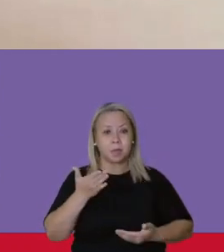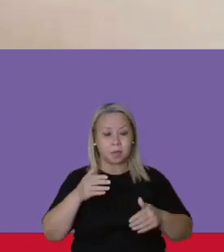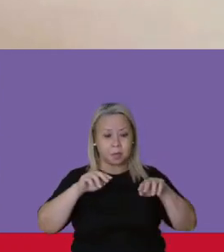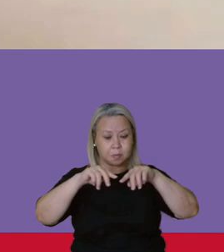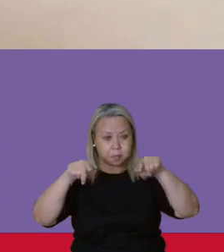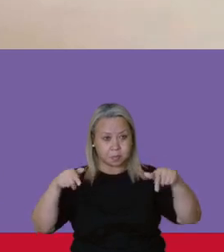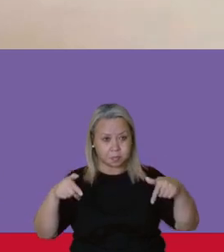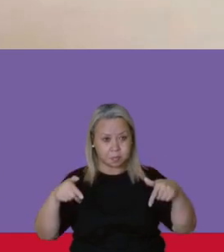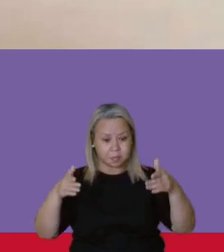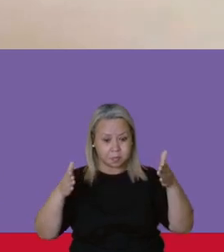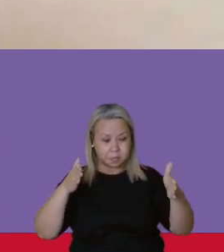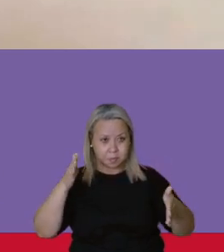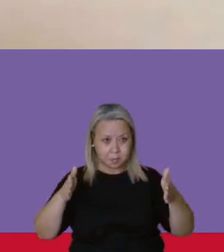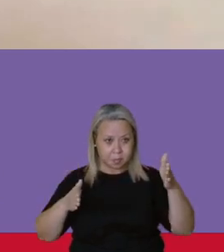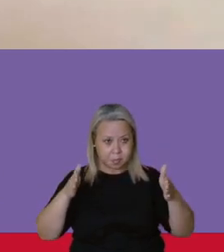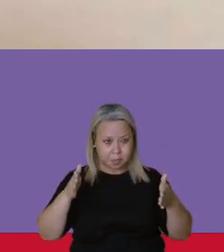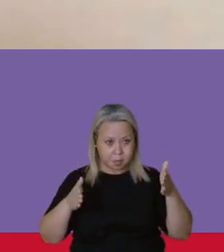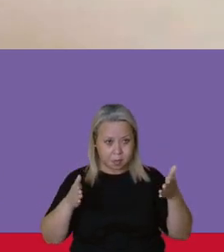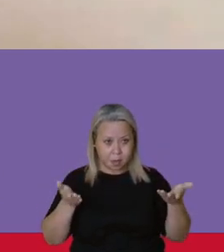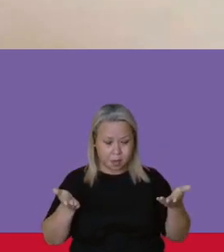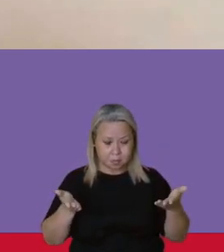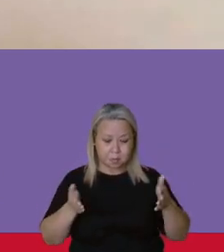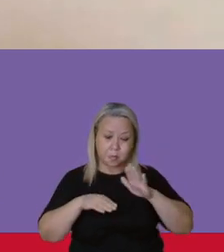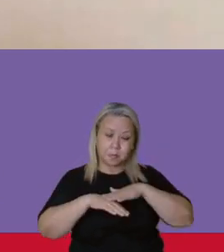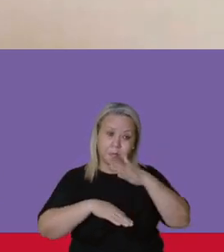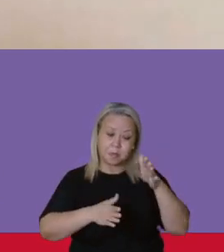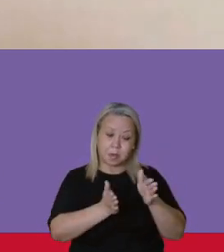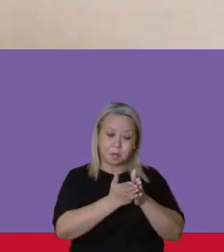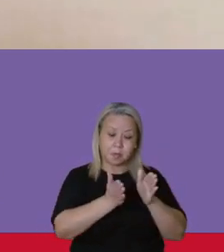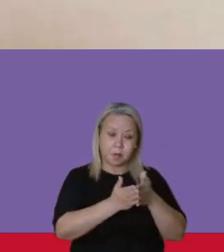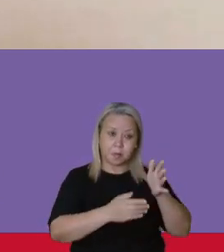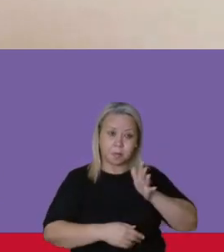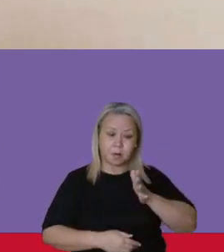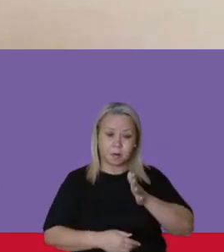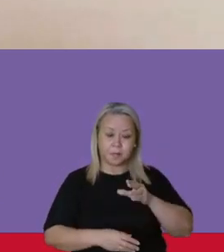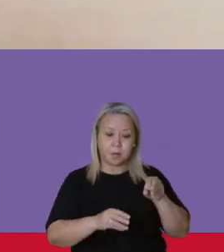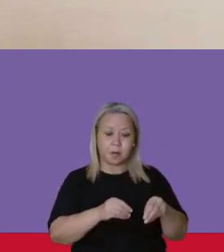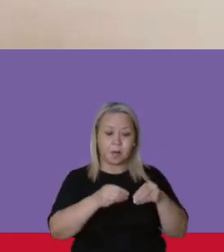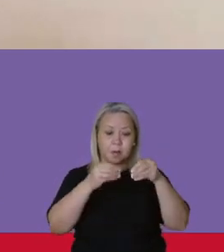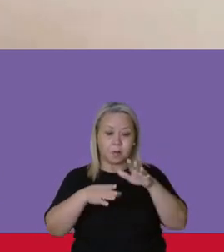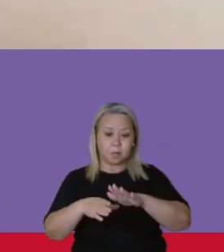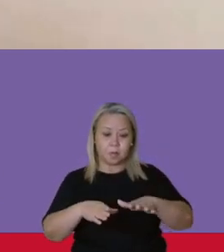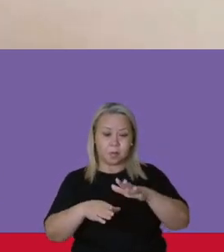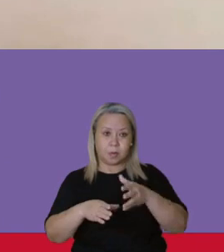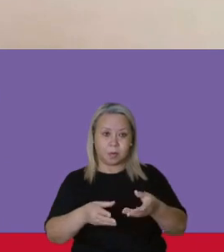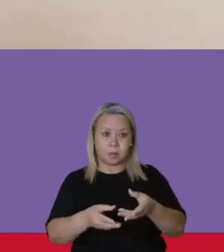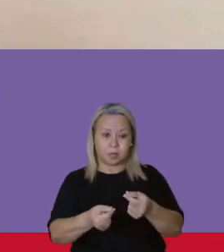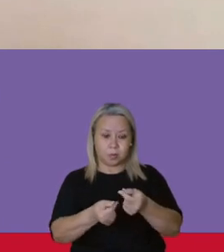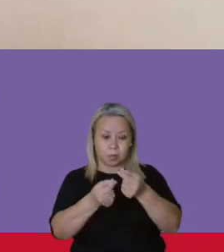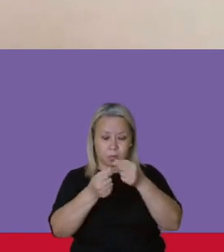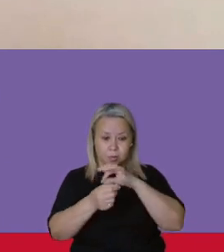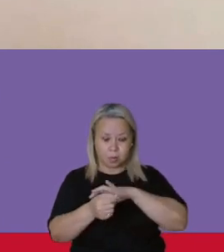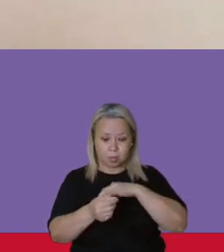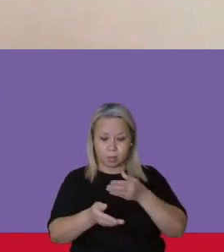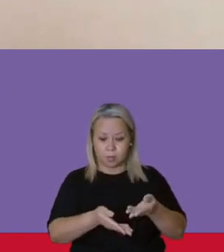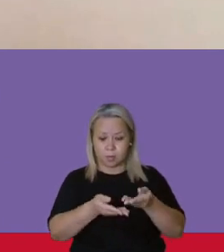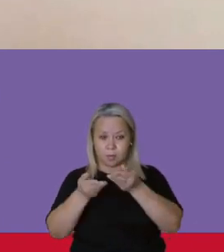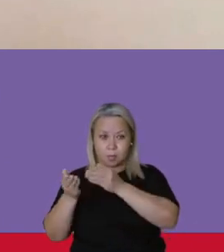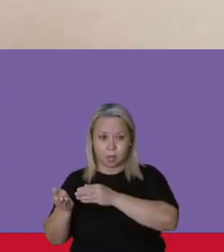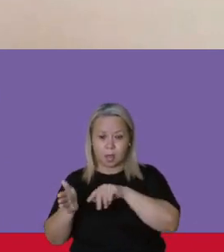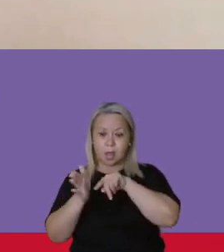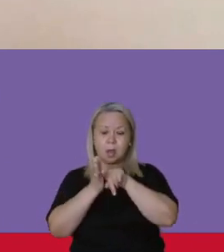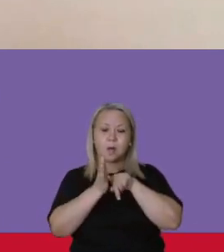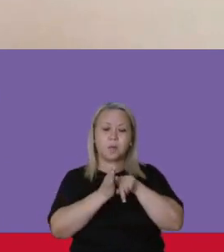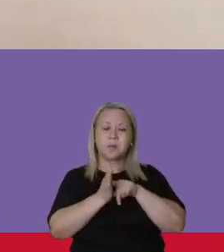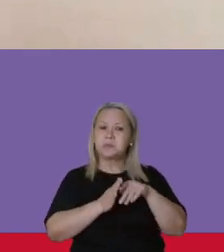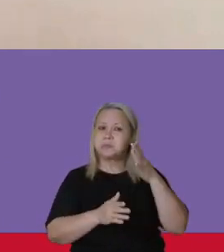extremidades, então os mais pobres e os mais ricos. Quando eu tiro renda de quem está no meio da distribuição, o índice de Gini não é